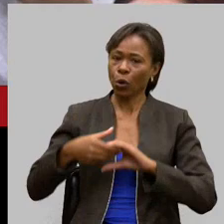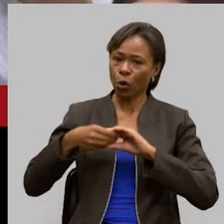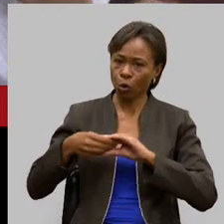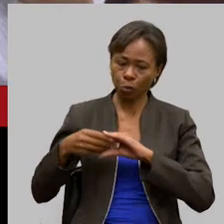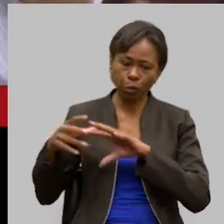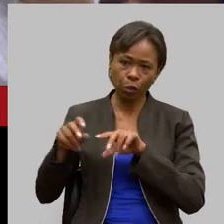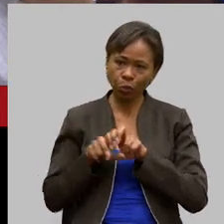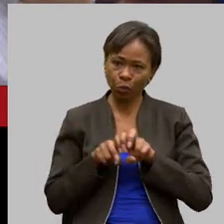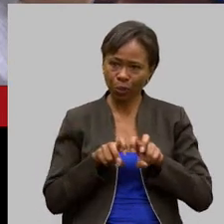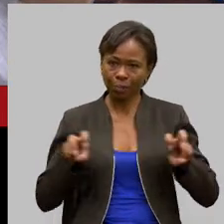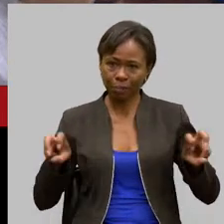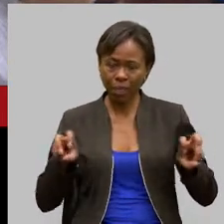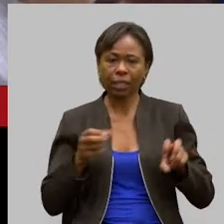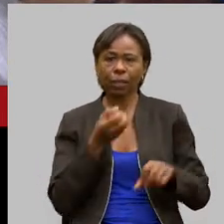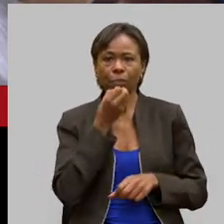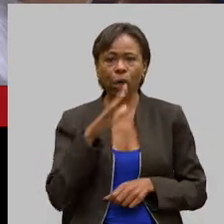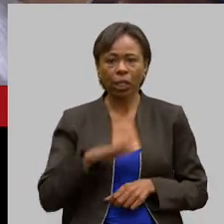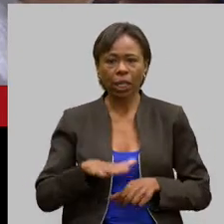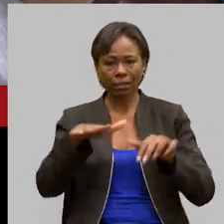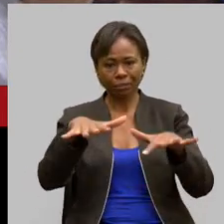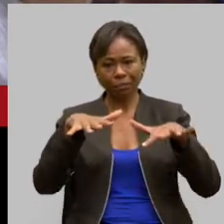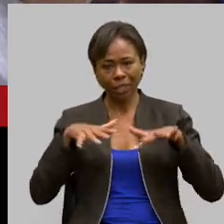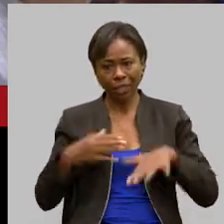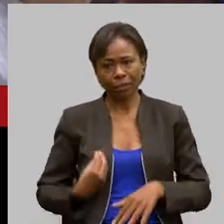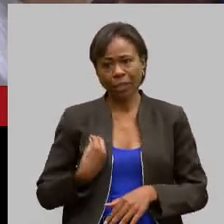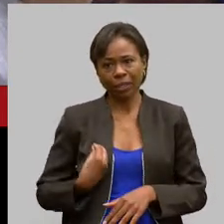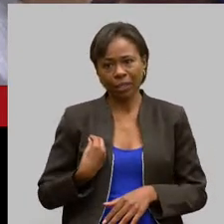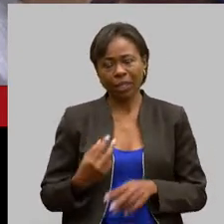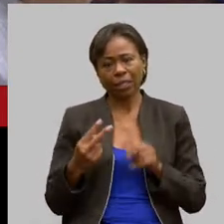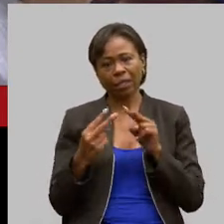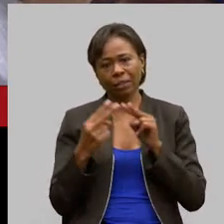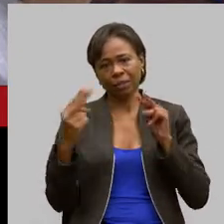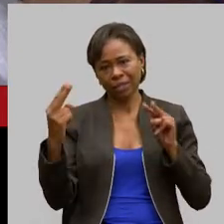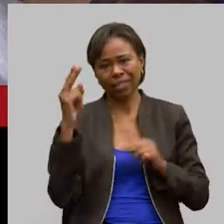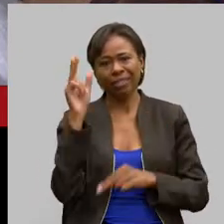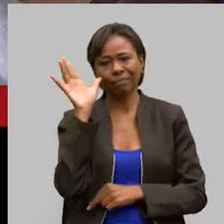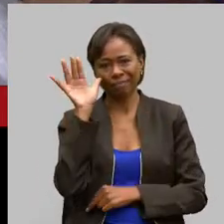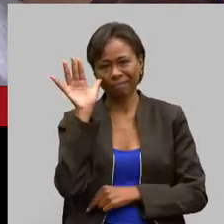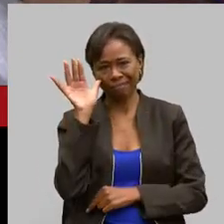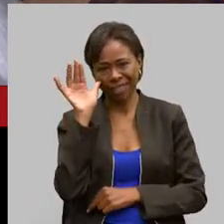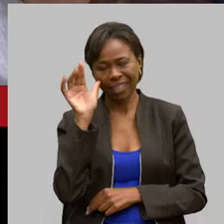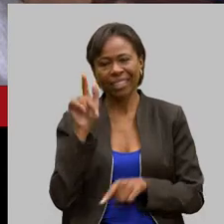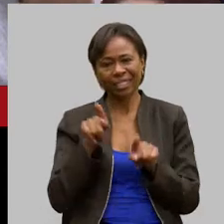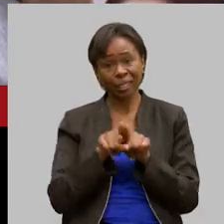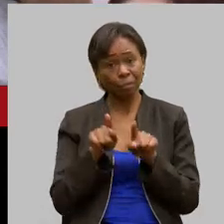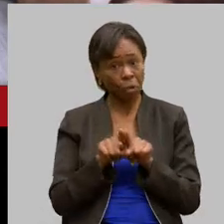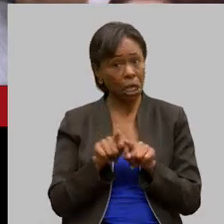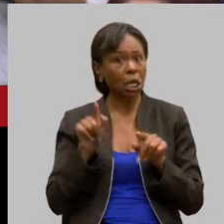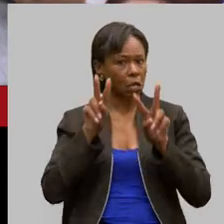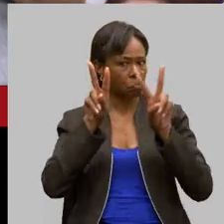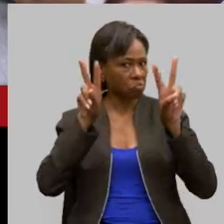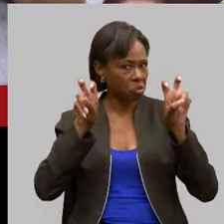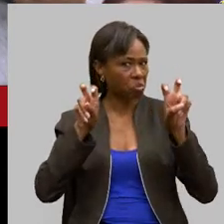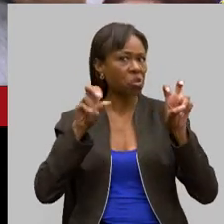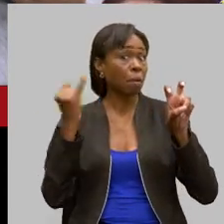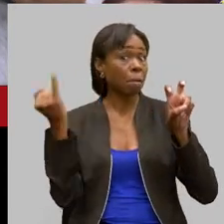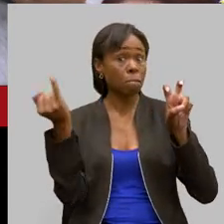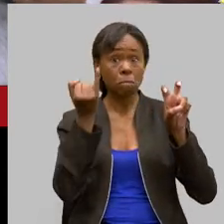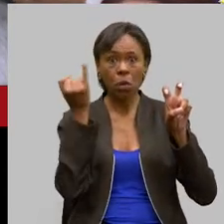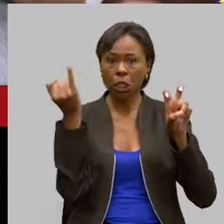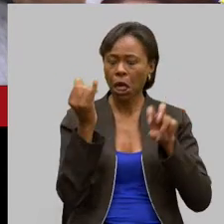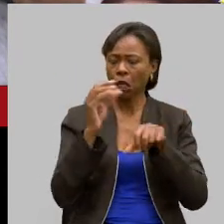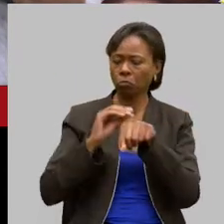da mesa Boa tarde a plateia aqui presente a todos que acompanha essa riqueza de conhecimento e de